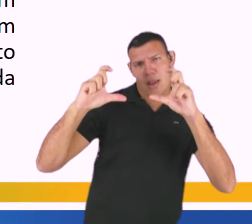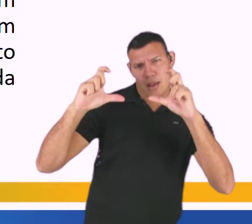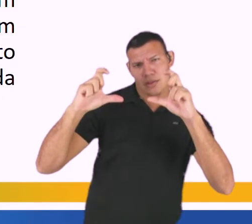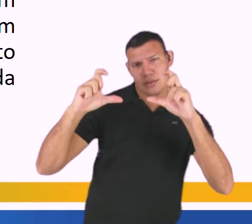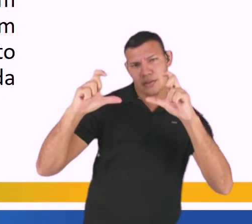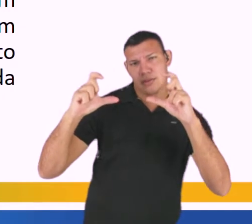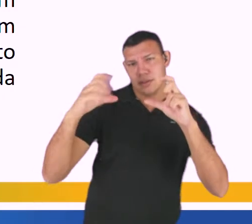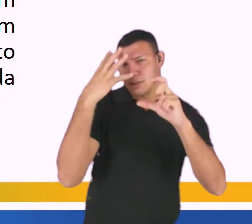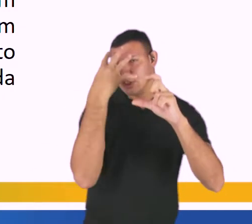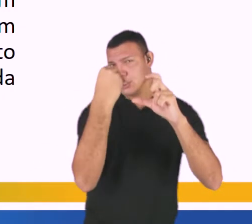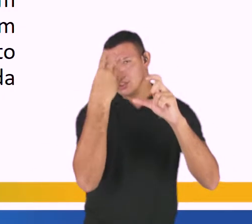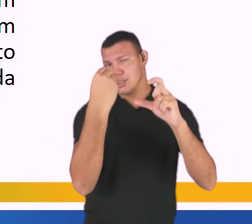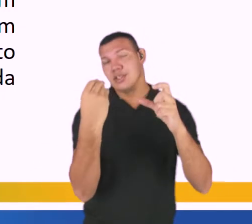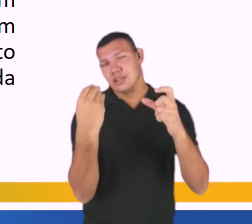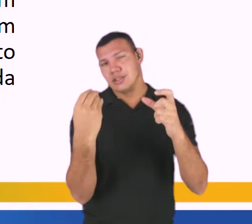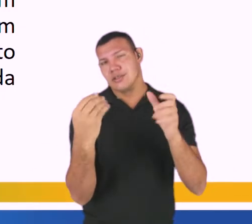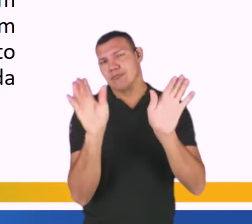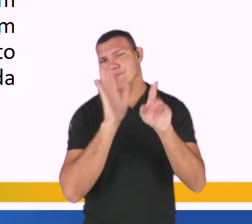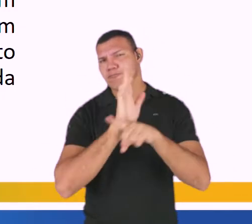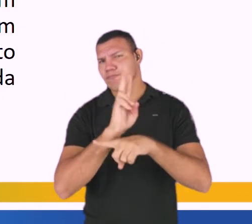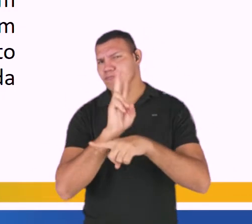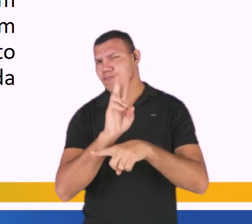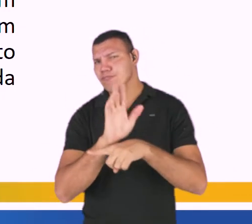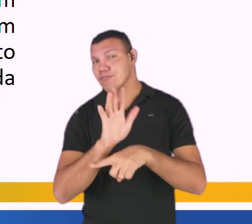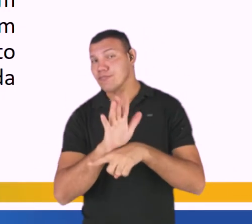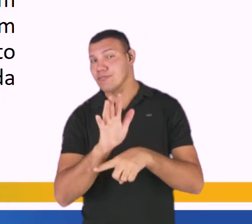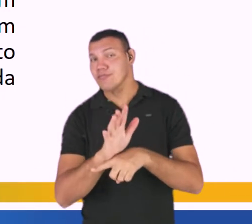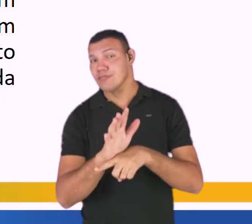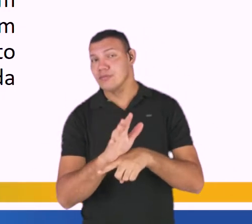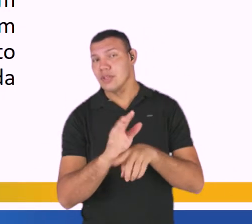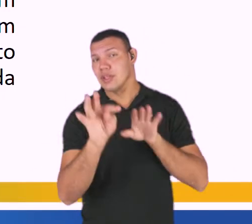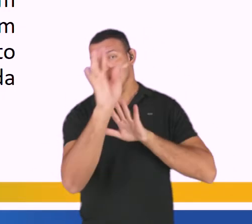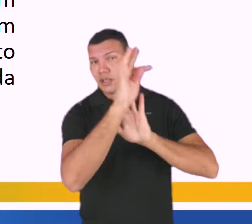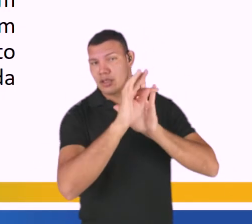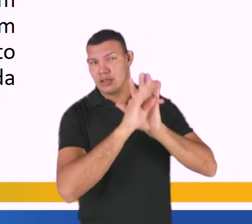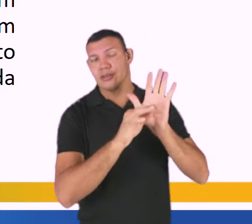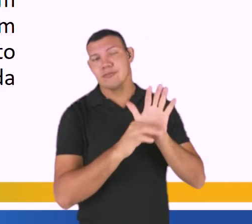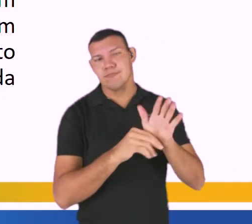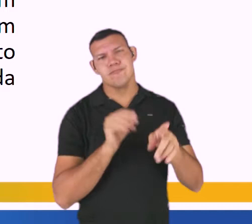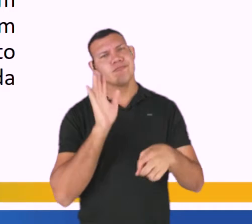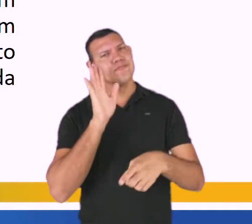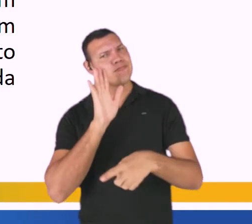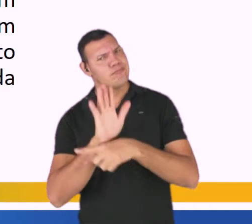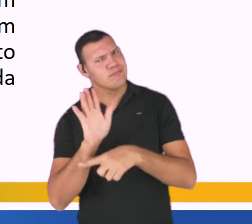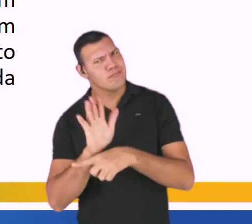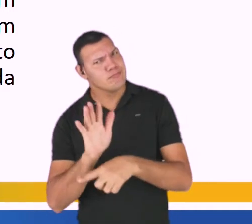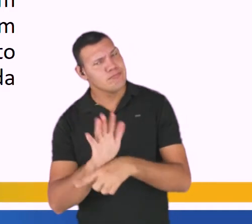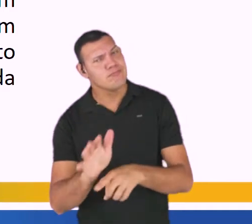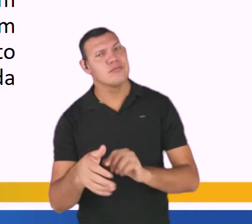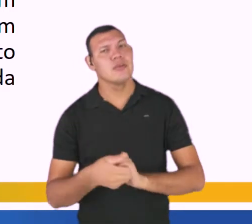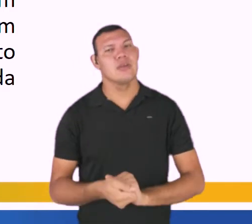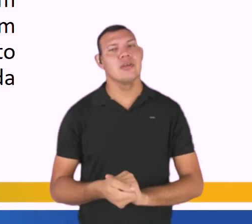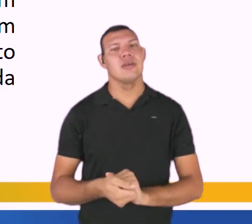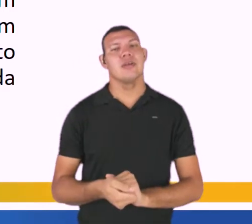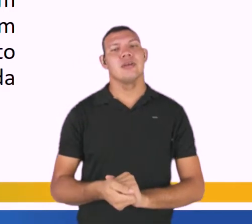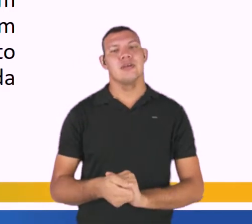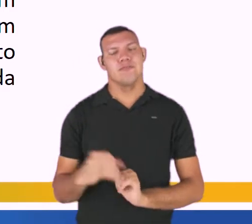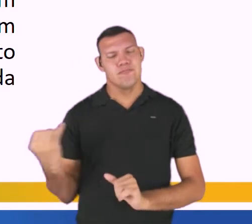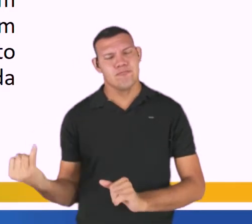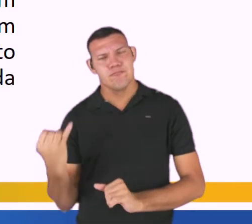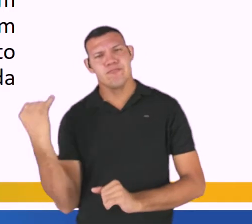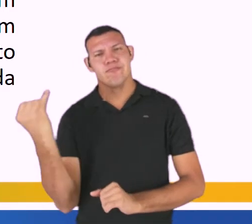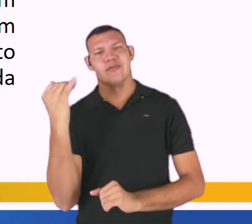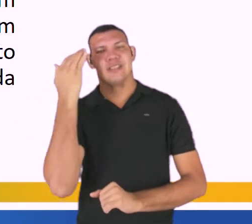quanto o texto contribui, tanto a foto quanto o texto contribuíram significativamente para a compreensão